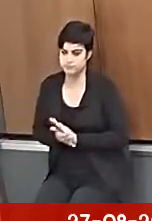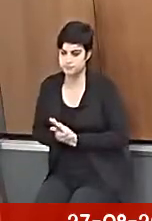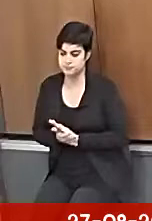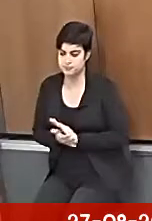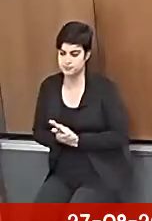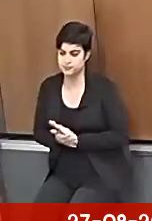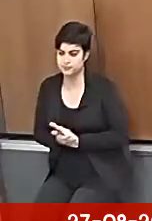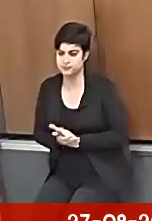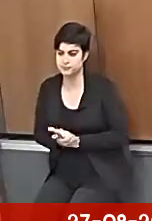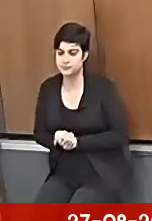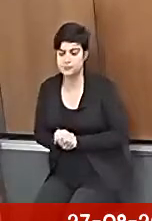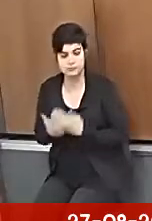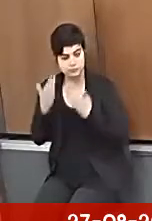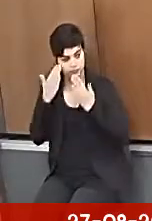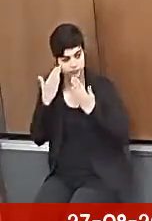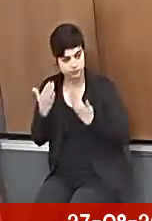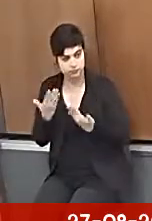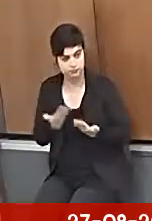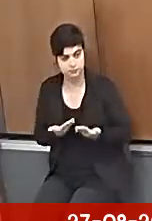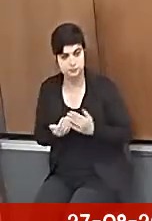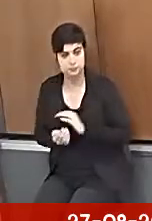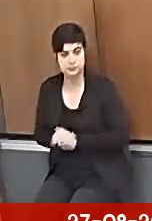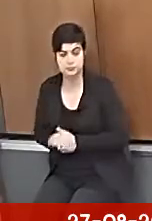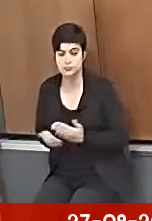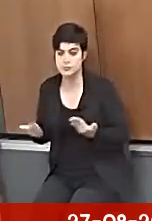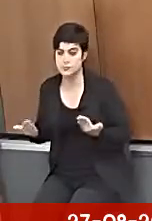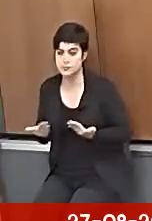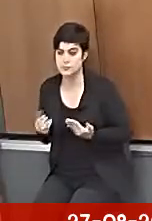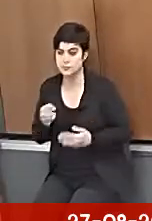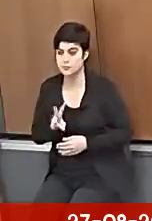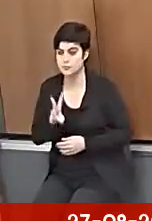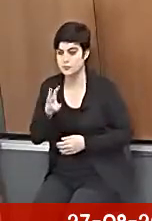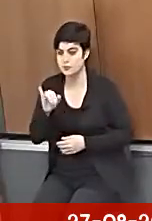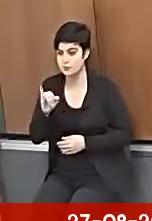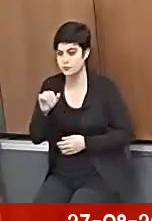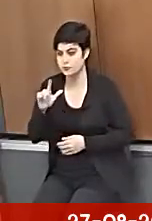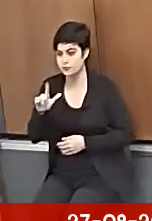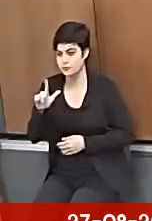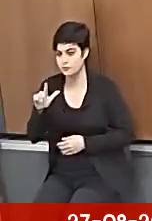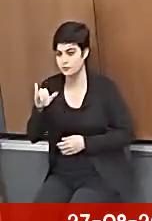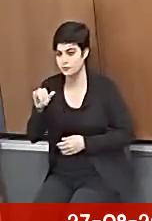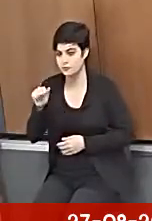obrigado o seu mário é vou passar a palavra william e willem van carlos dias